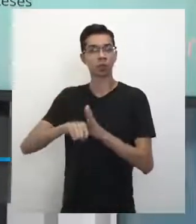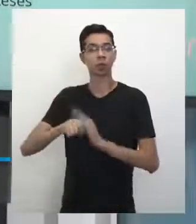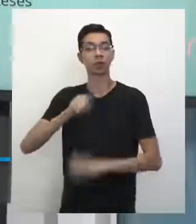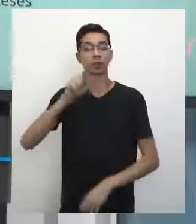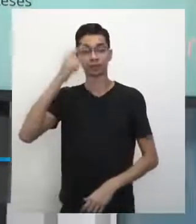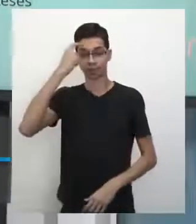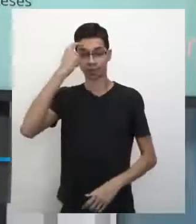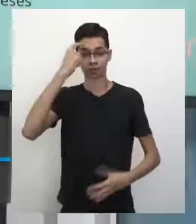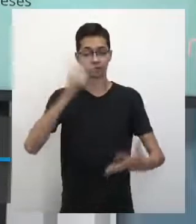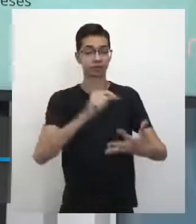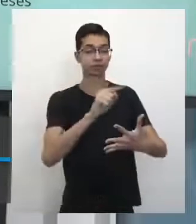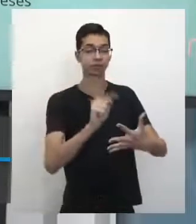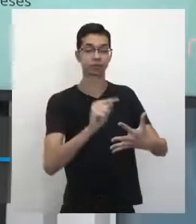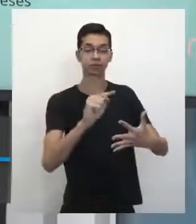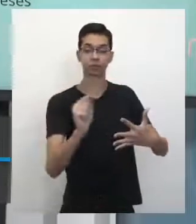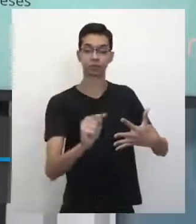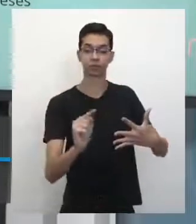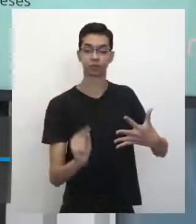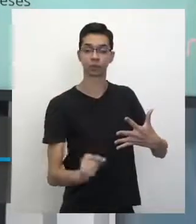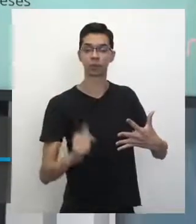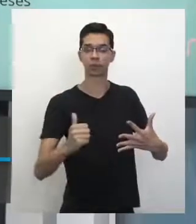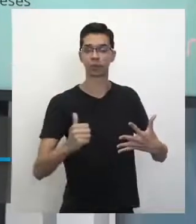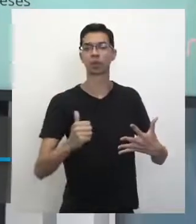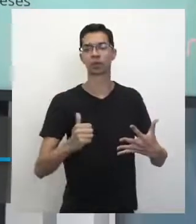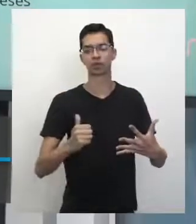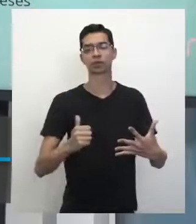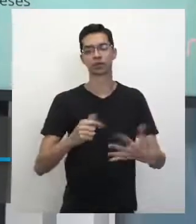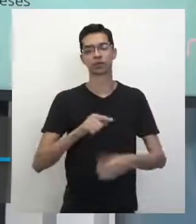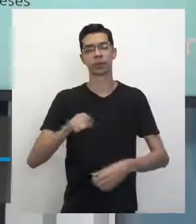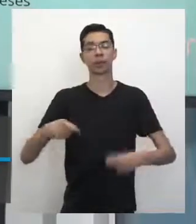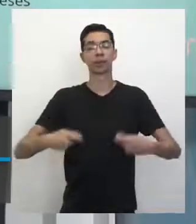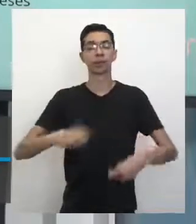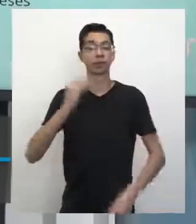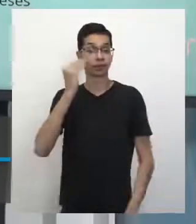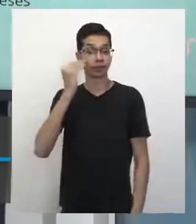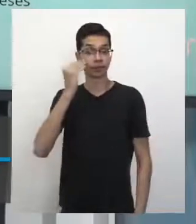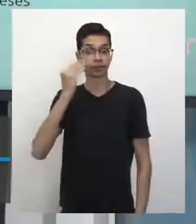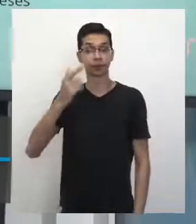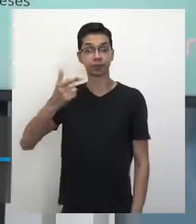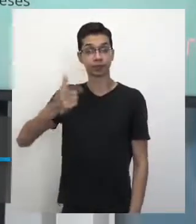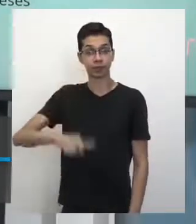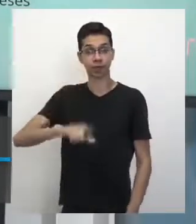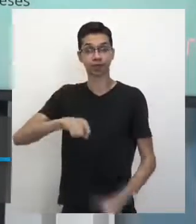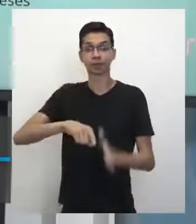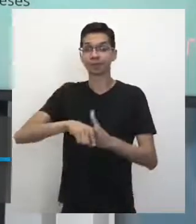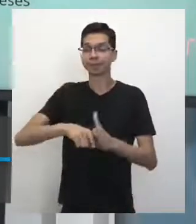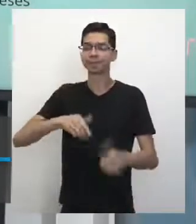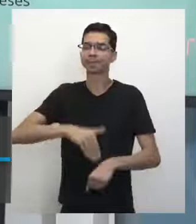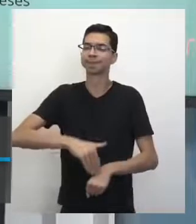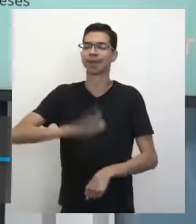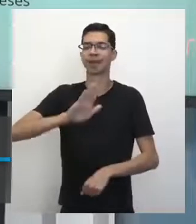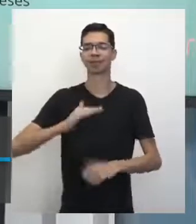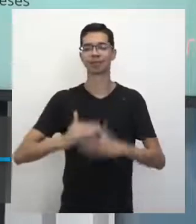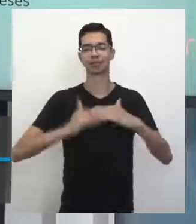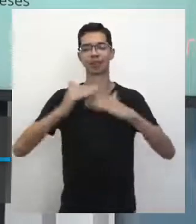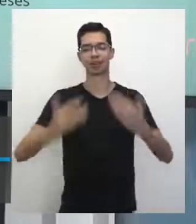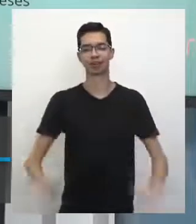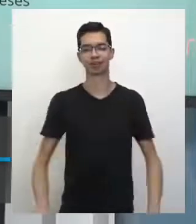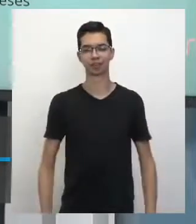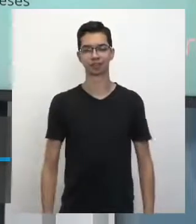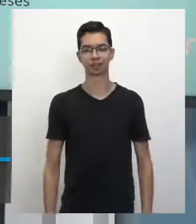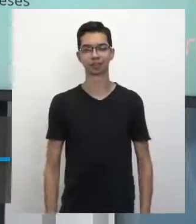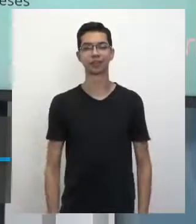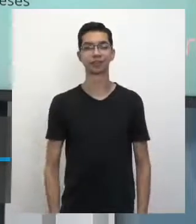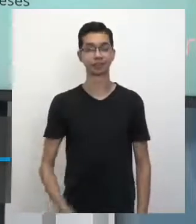mais hipóteses a gente lança e aí mais a gente tem que experimentar e mais a gente tem que evoluir método científico aí, né? Exato, dentro da